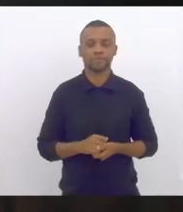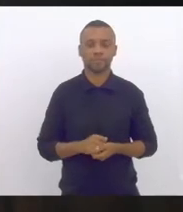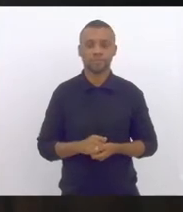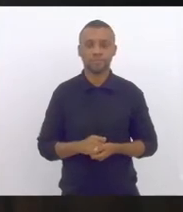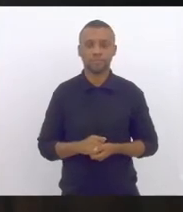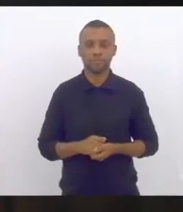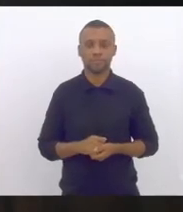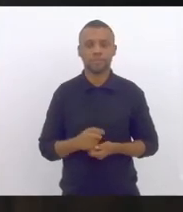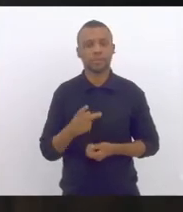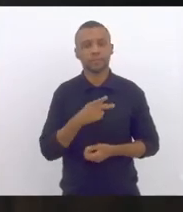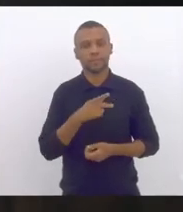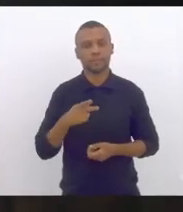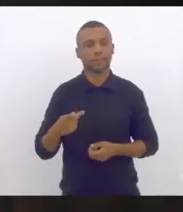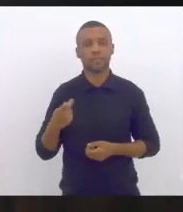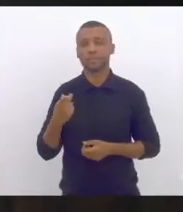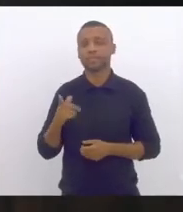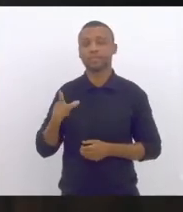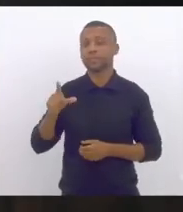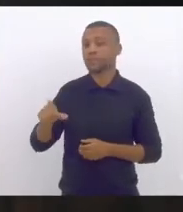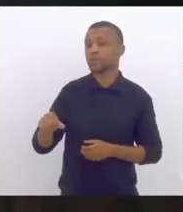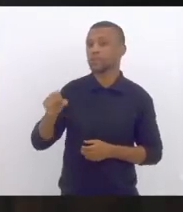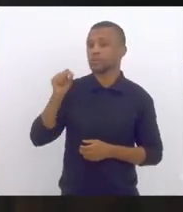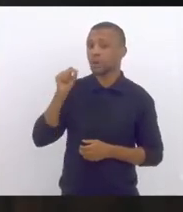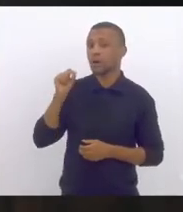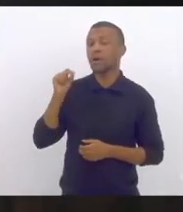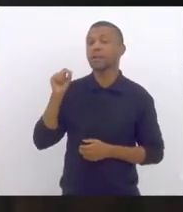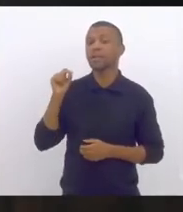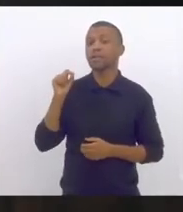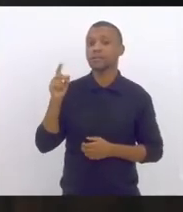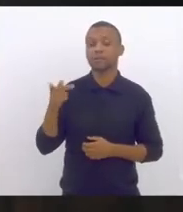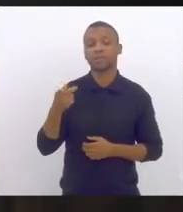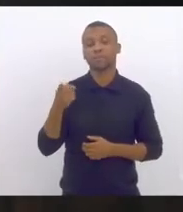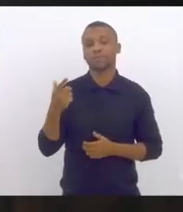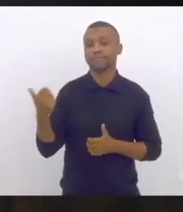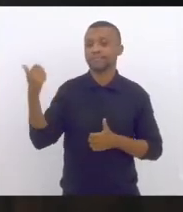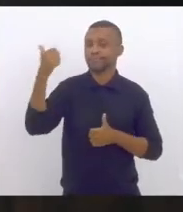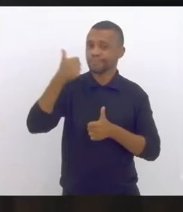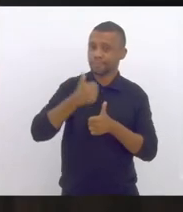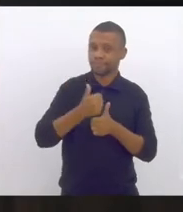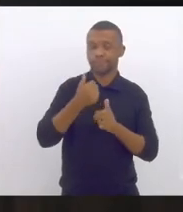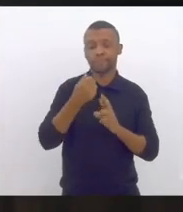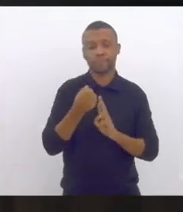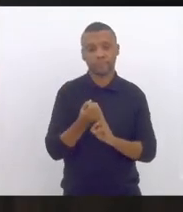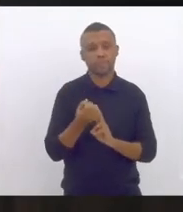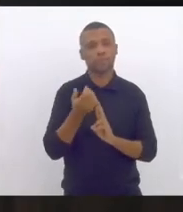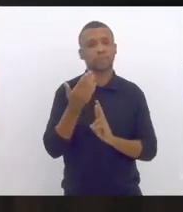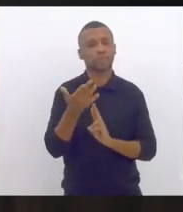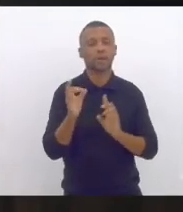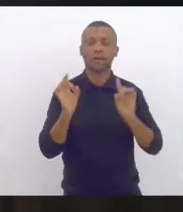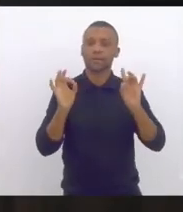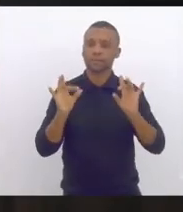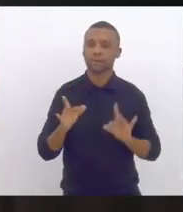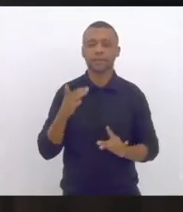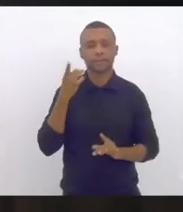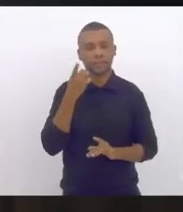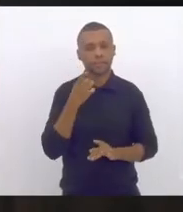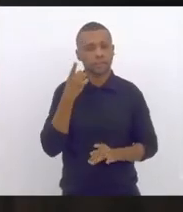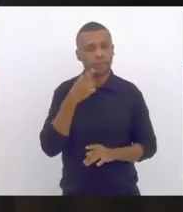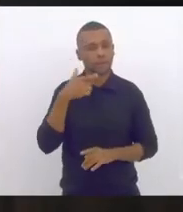a presidência designa como relator especial o deputado Luiz